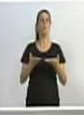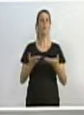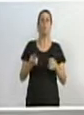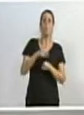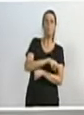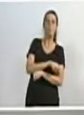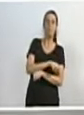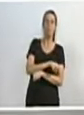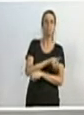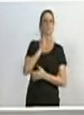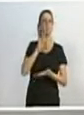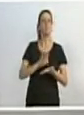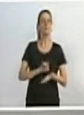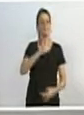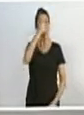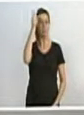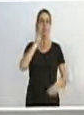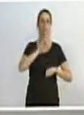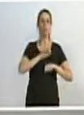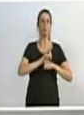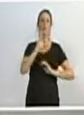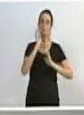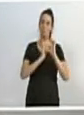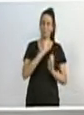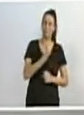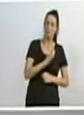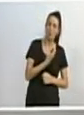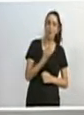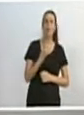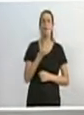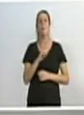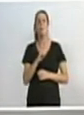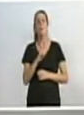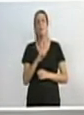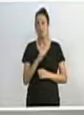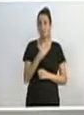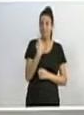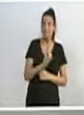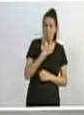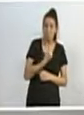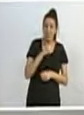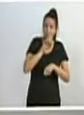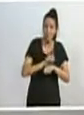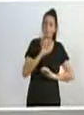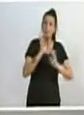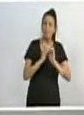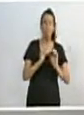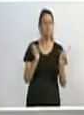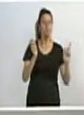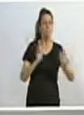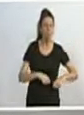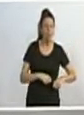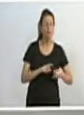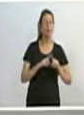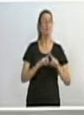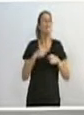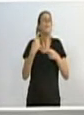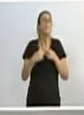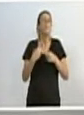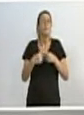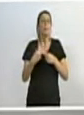contrário. Hoje as pessoas sentem que elas podem se tornar um empreendedor individual. Mas o empreendedor individual, ele